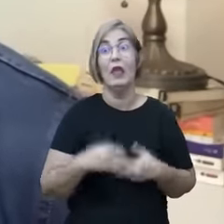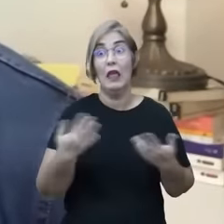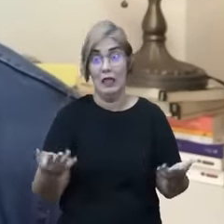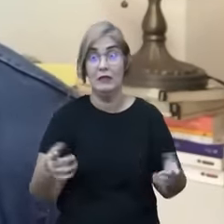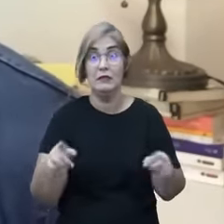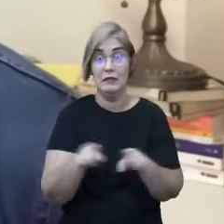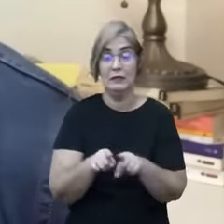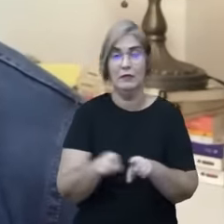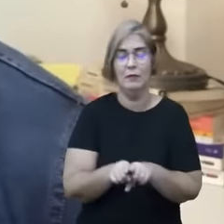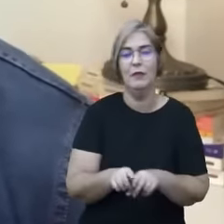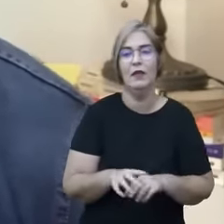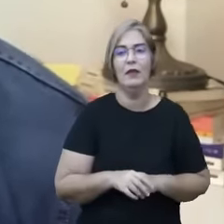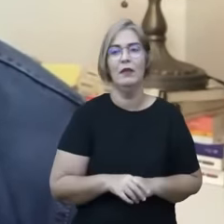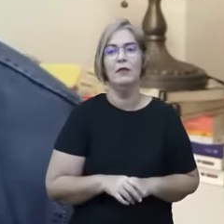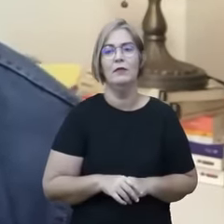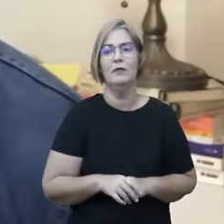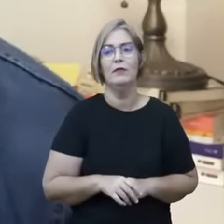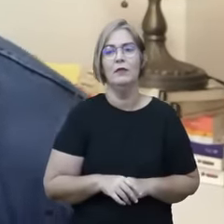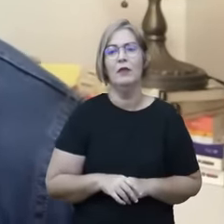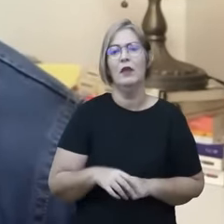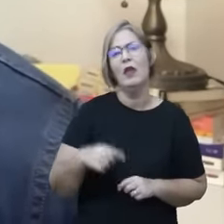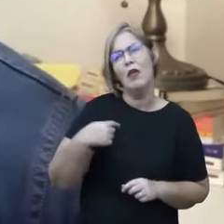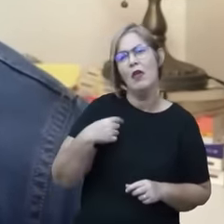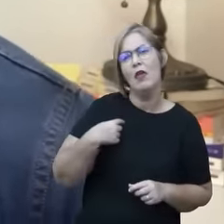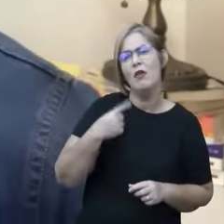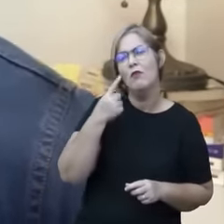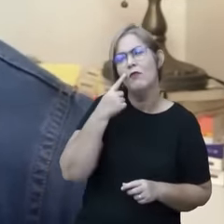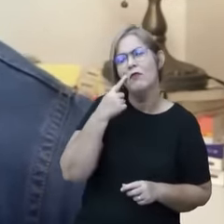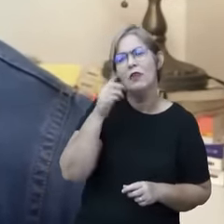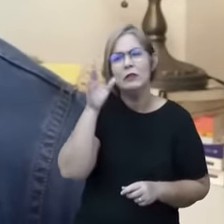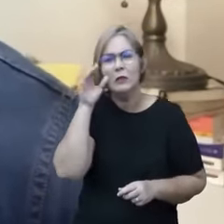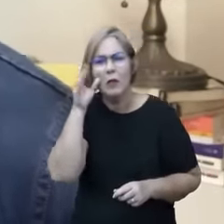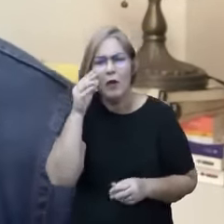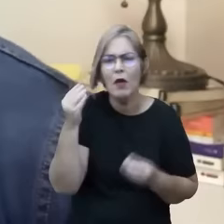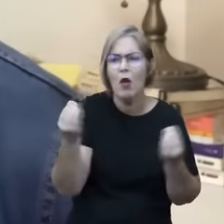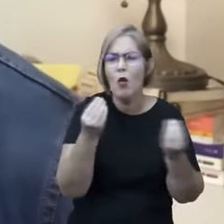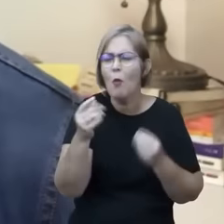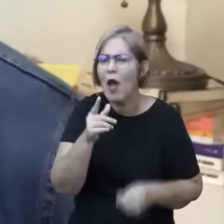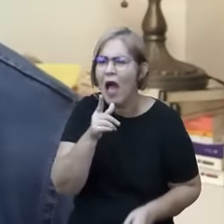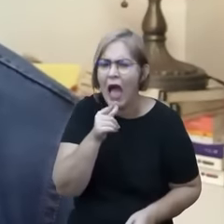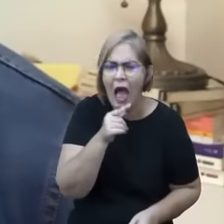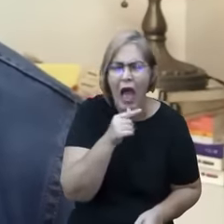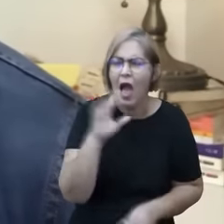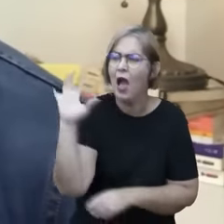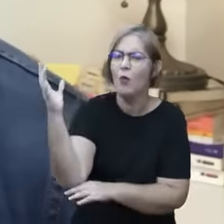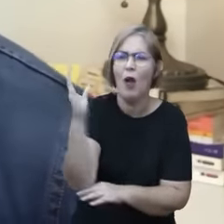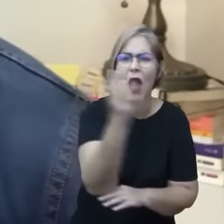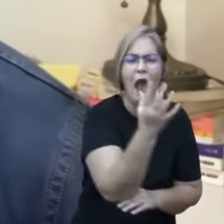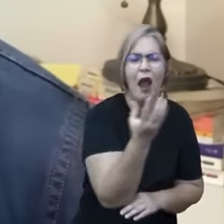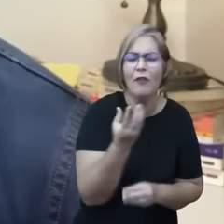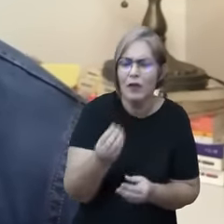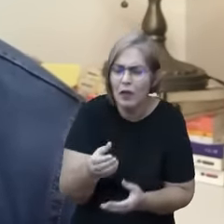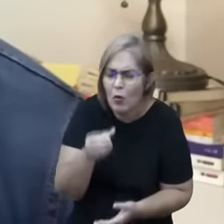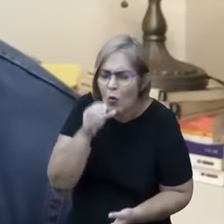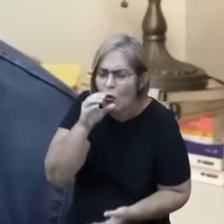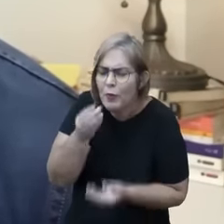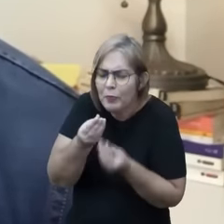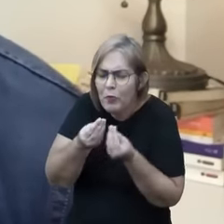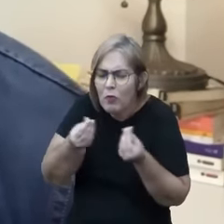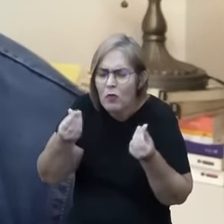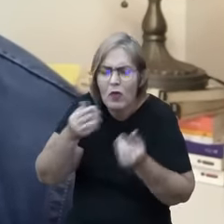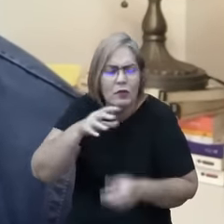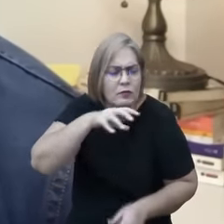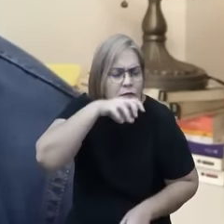árvores e eu conheço suas rugosidades, a água e experimento seu sabor. Esses aromas de